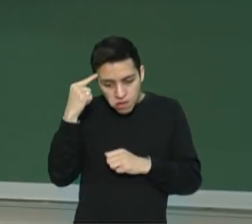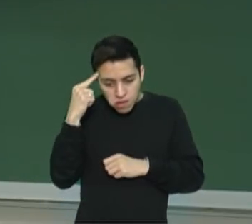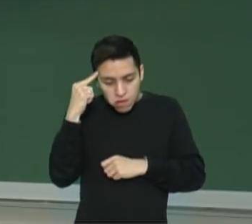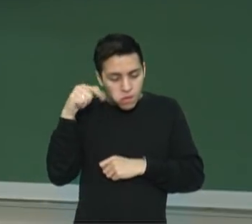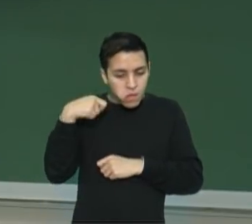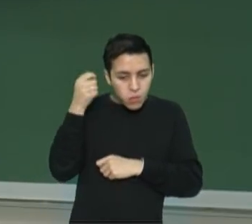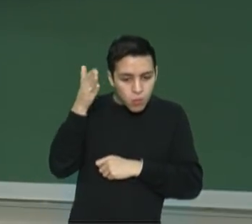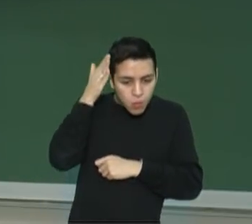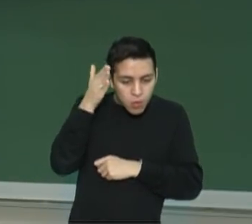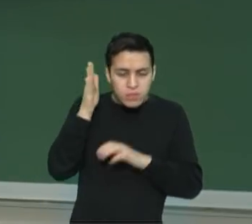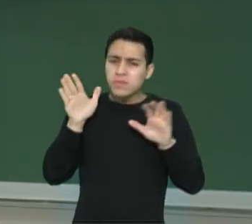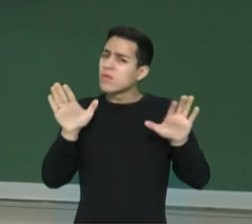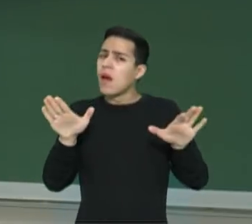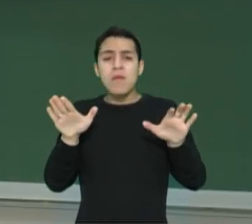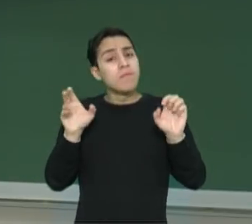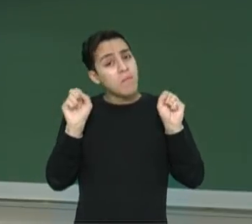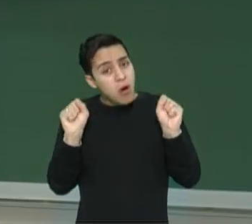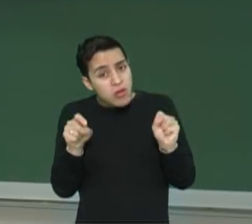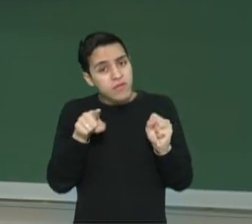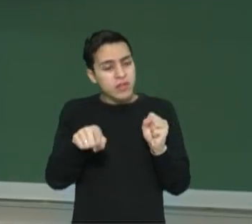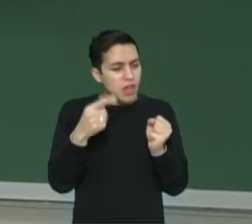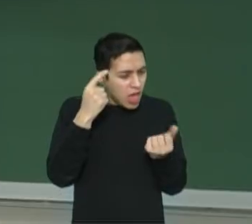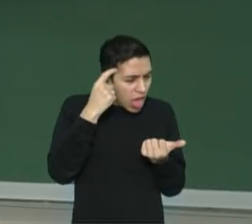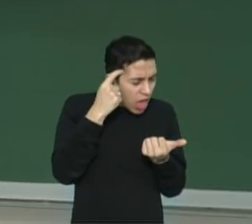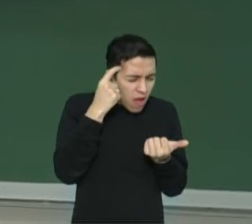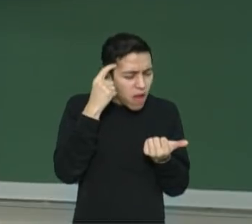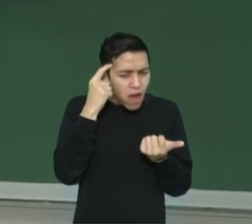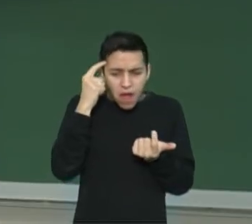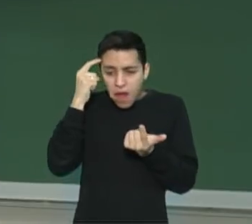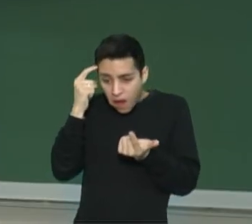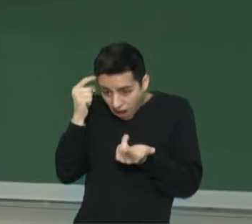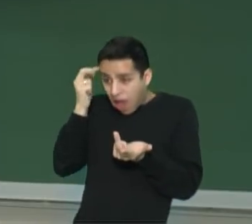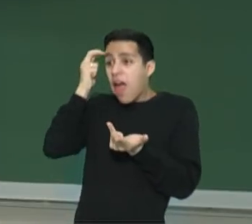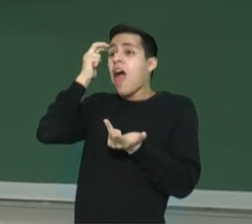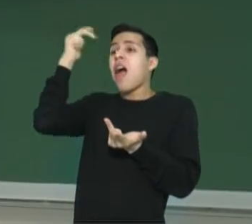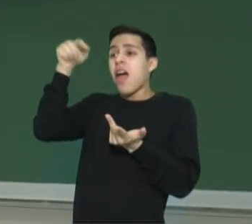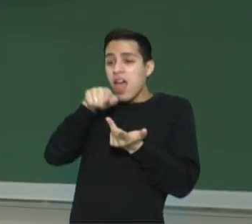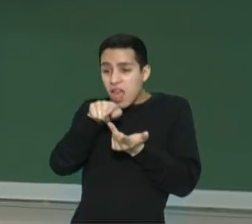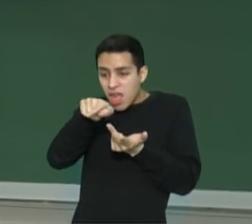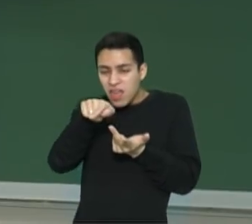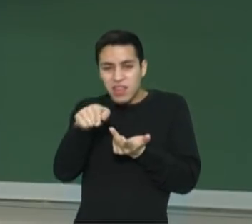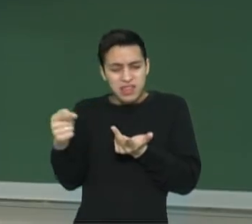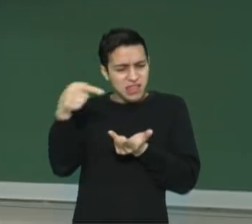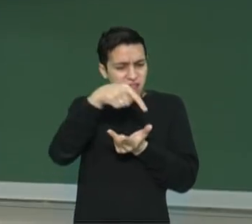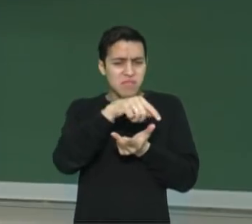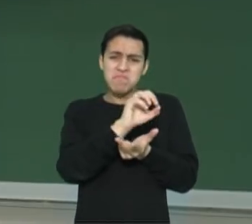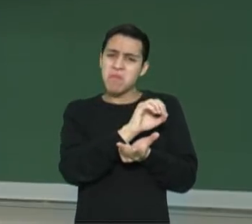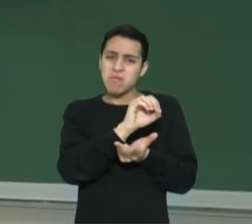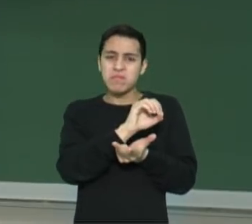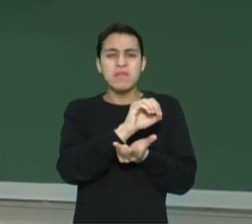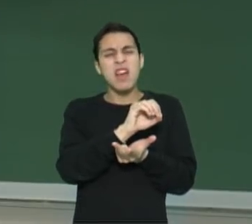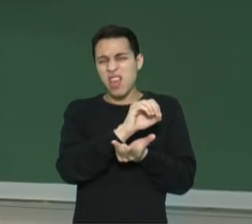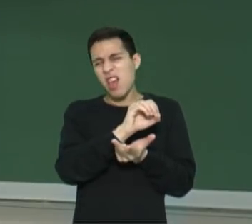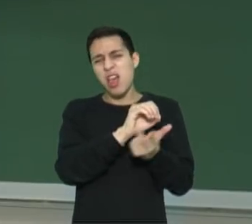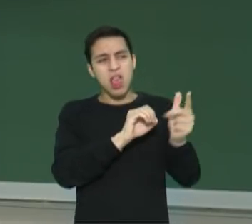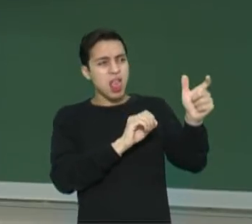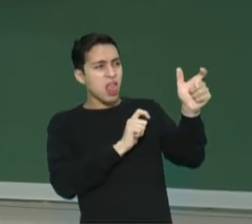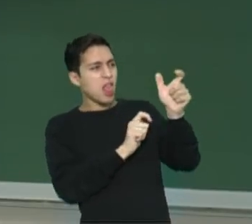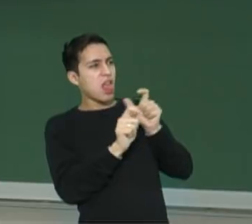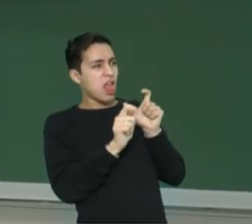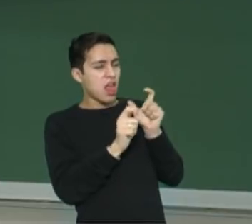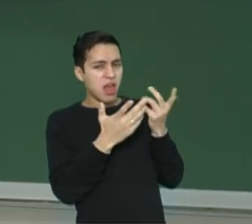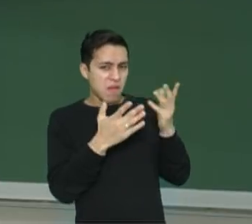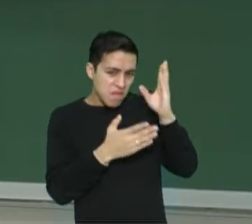burro. Pode ser que você tenha outras inteligências e não aquela inteligência que talvez alguém esteja exigindo de você